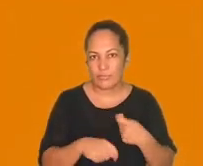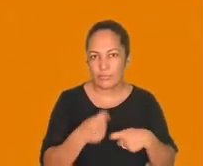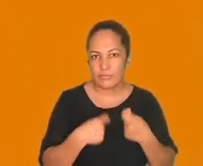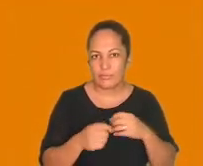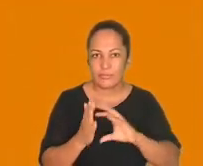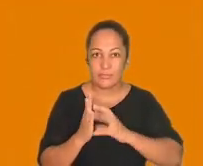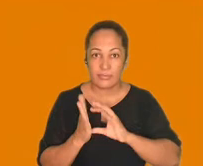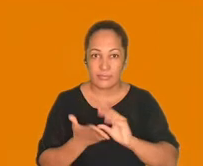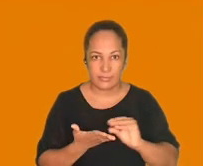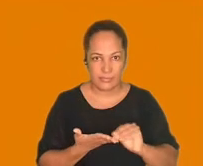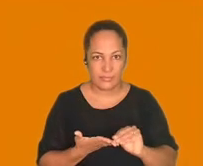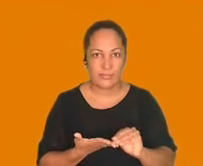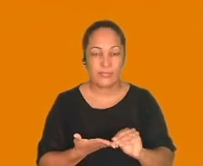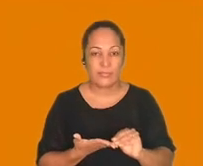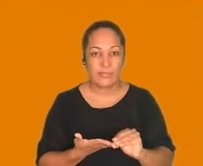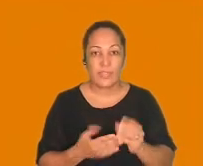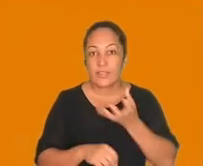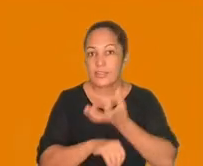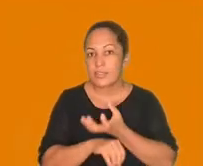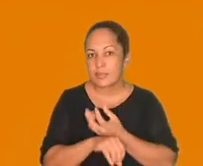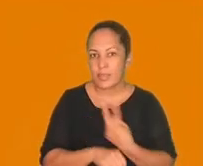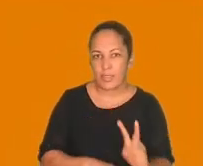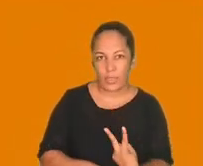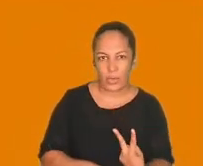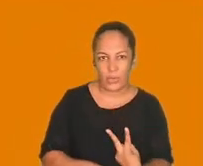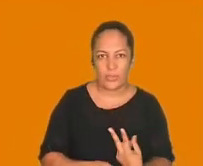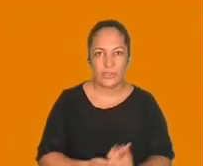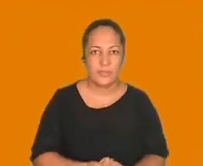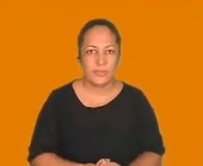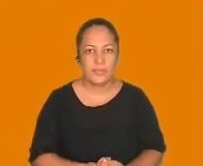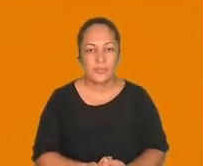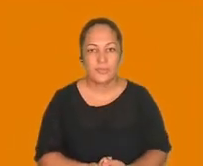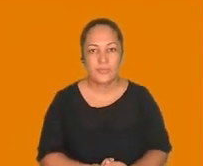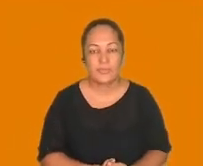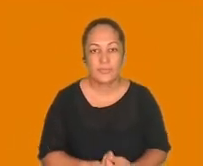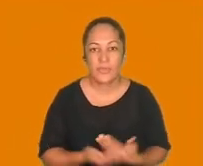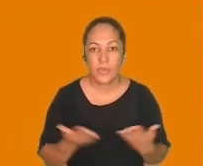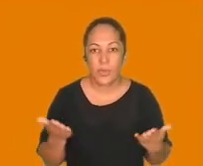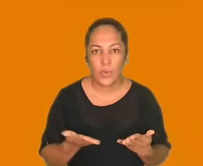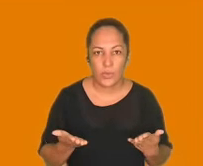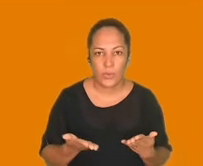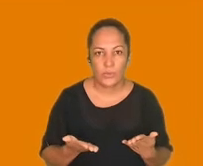Dados, disciplina 2. Estamos aqui hoje